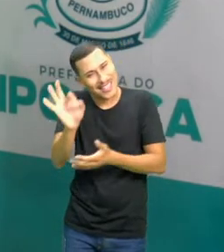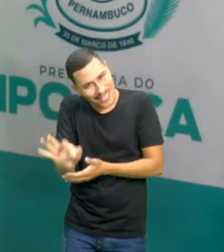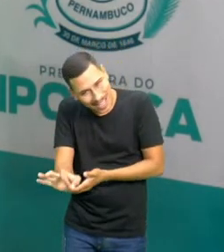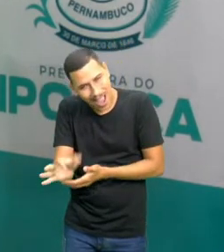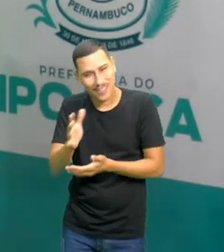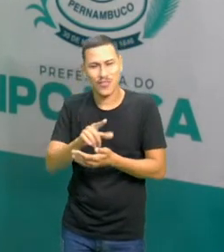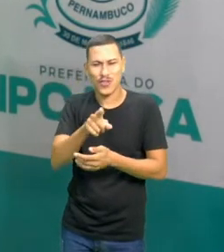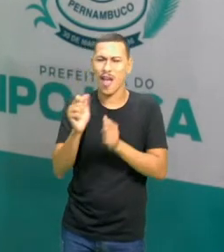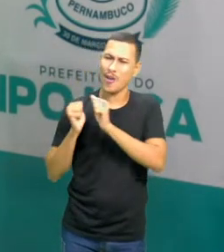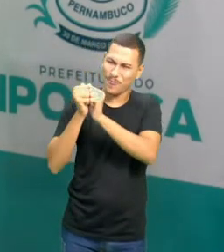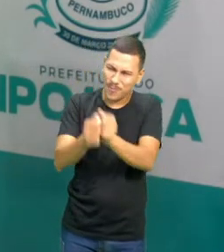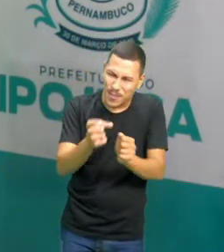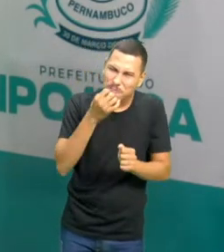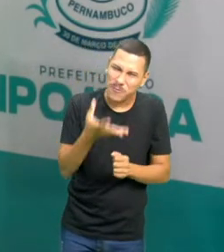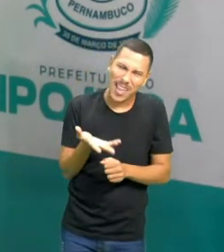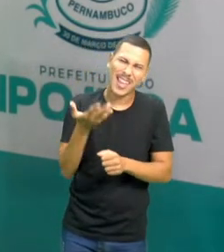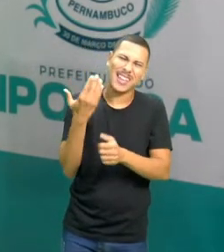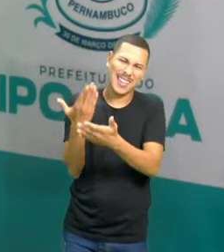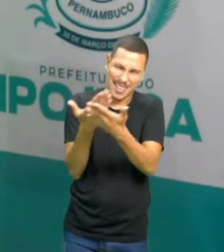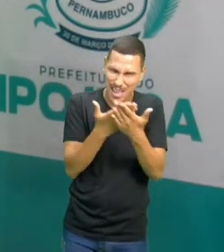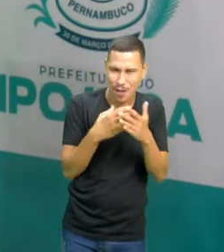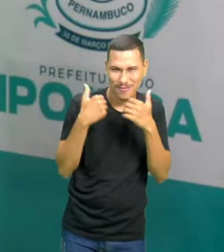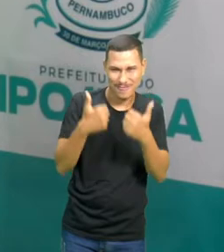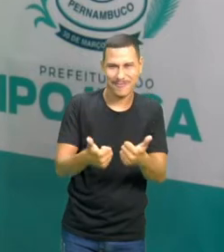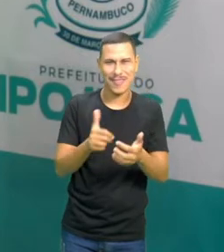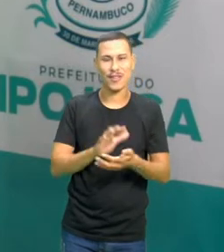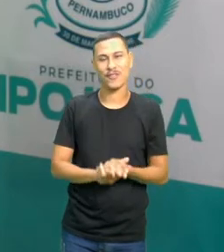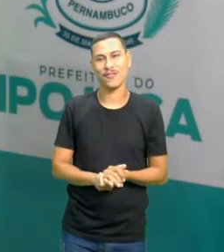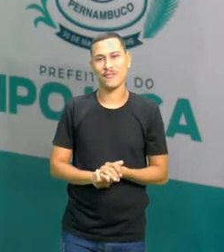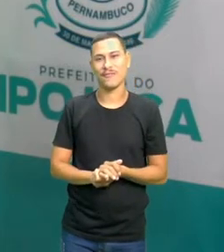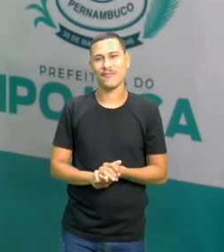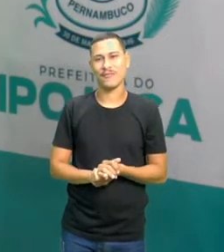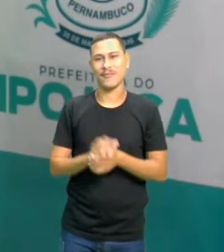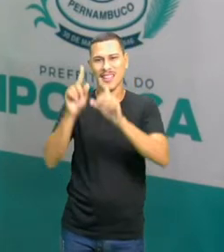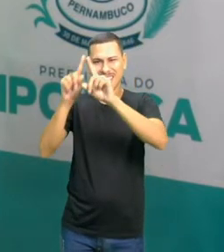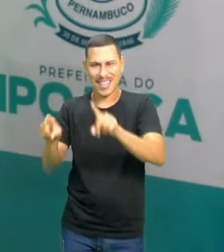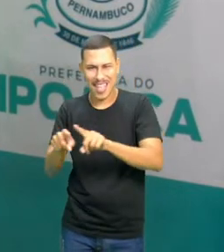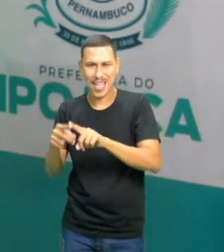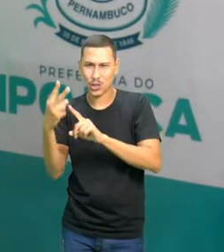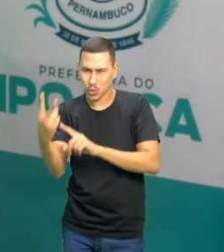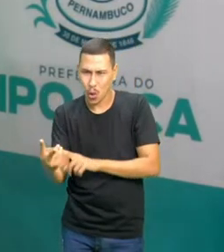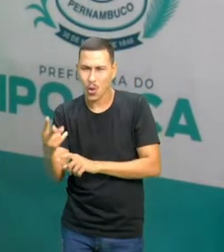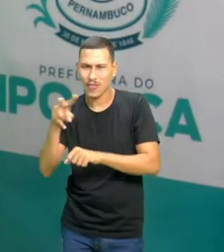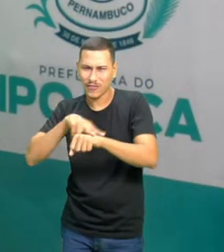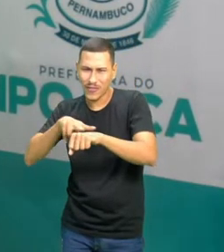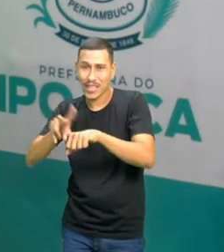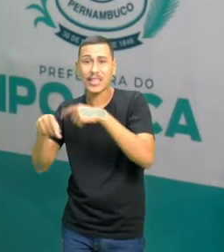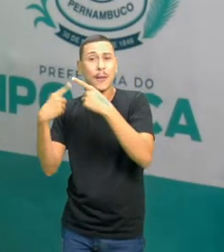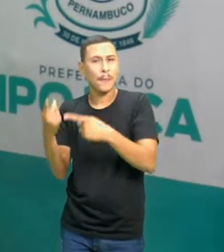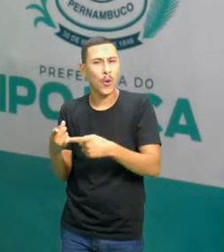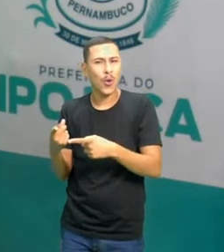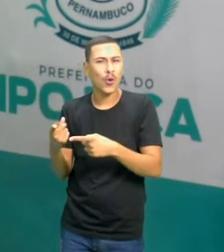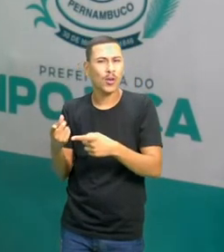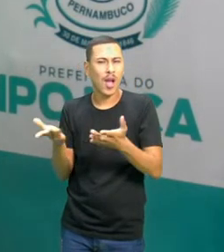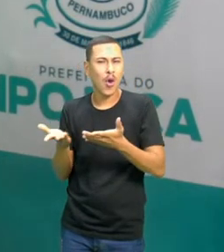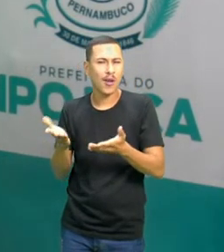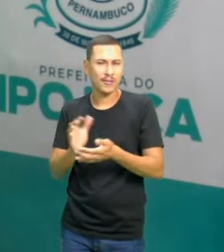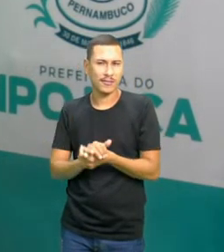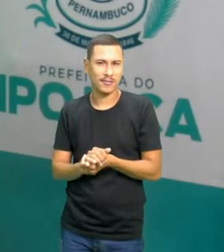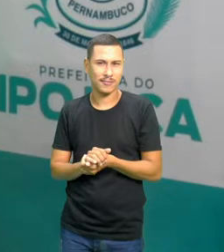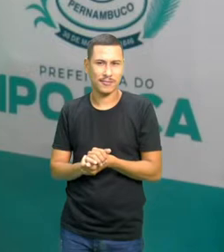está acompanhando bem a nossa aula, viu? É os dois verdes. E após os dois verdes, vai vir um quê?